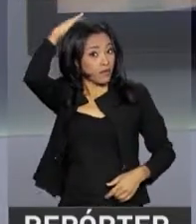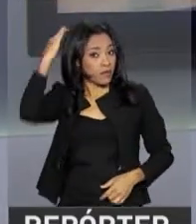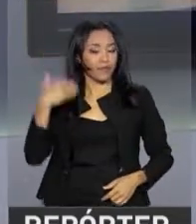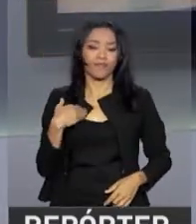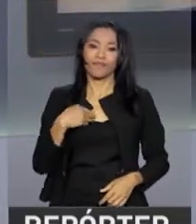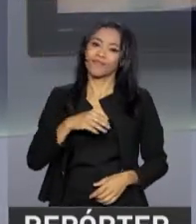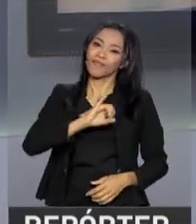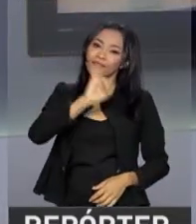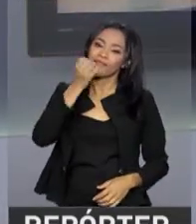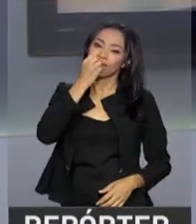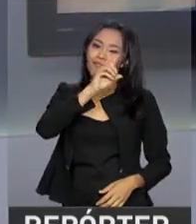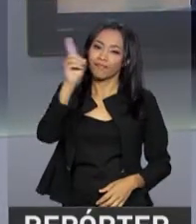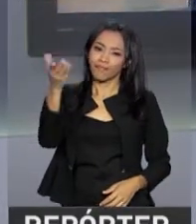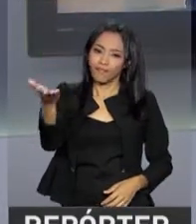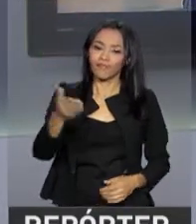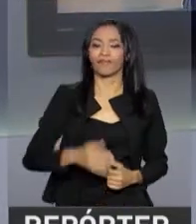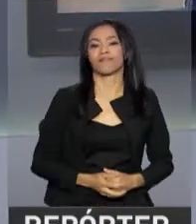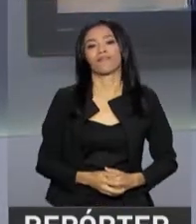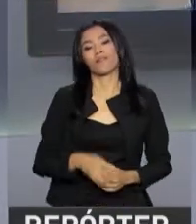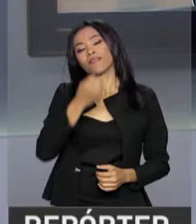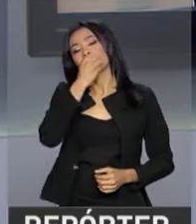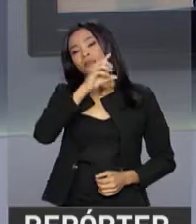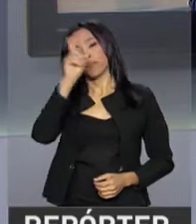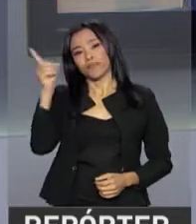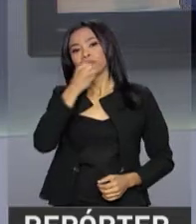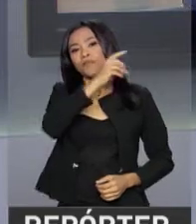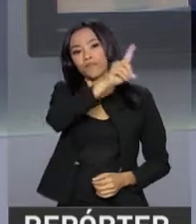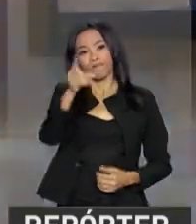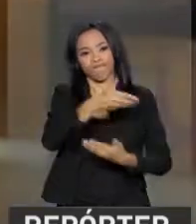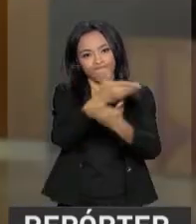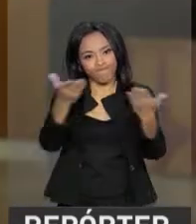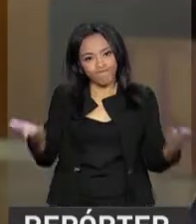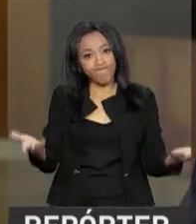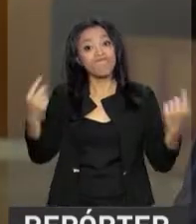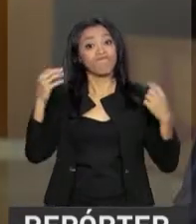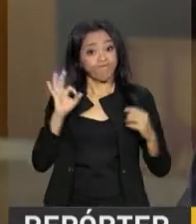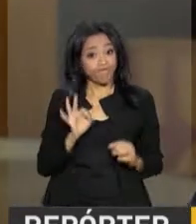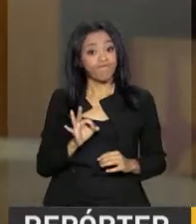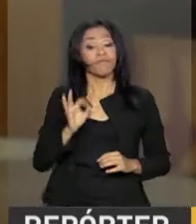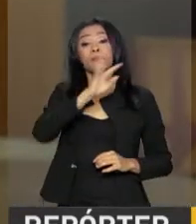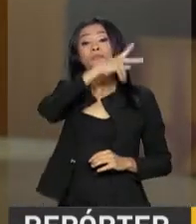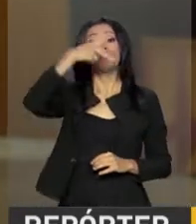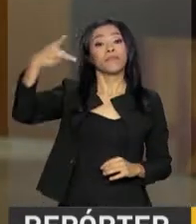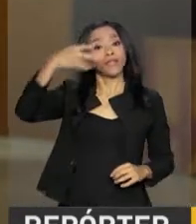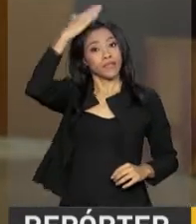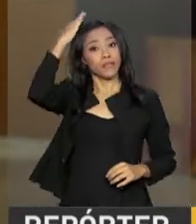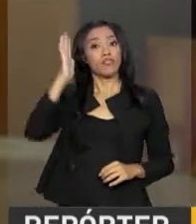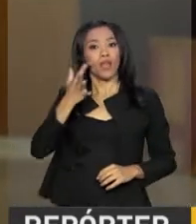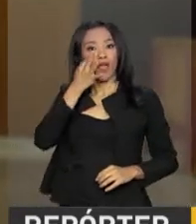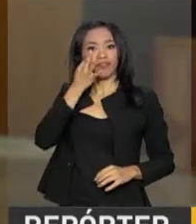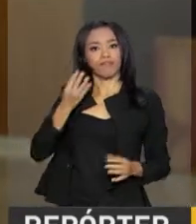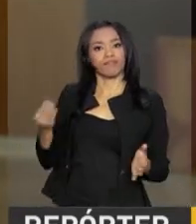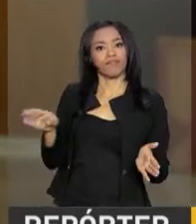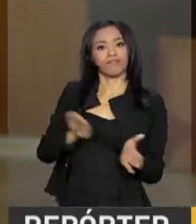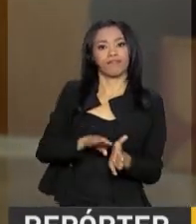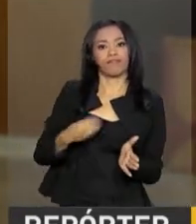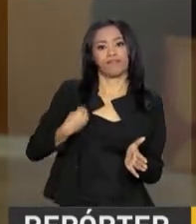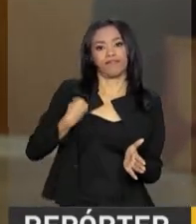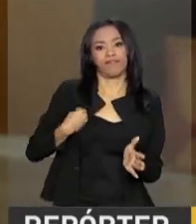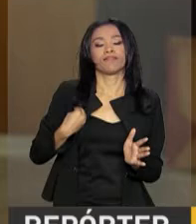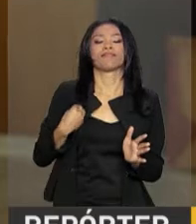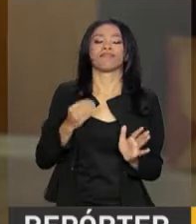Ney, bom dia para você. Bom dia, Thaisa. Bom dia a todos. Pois é, Thaisa, o presidente Michel Temer já está aqui no Palácio do Planalto e